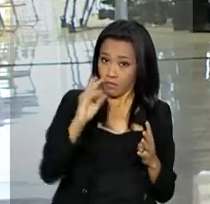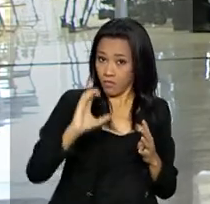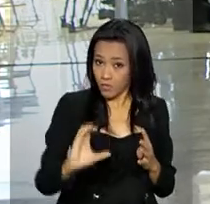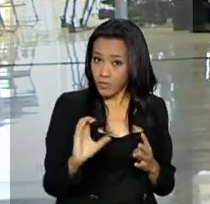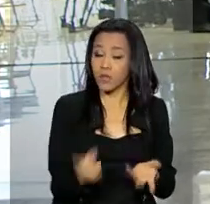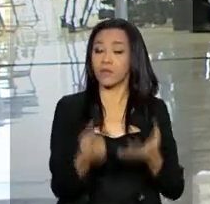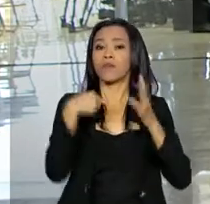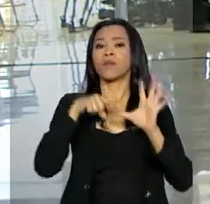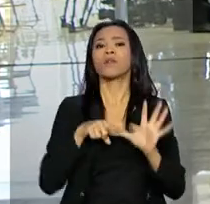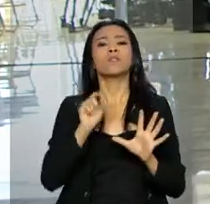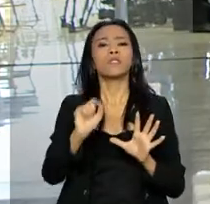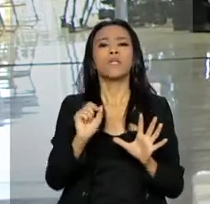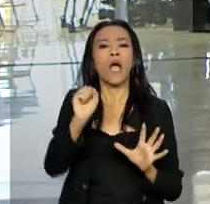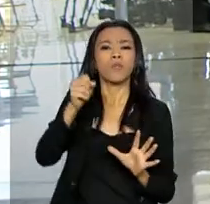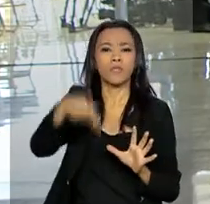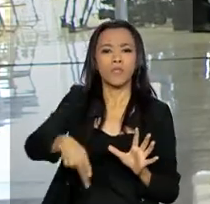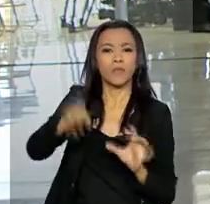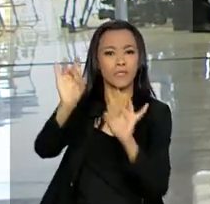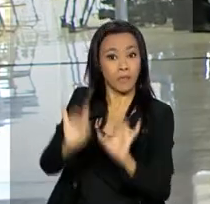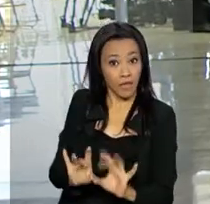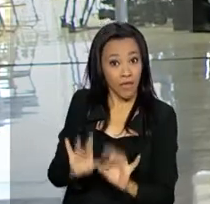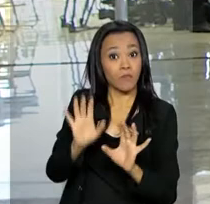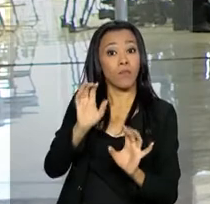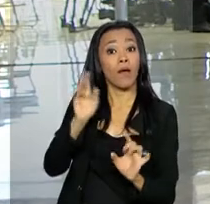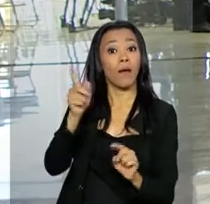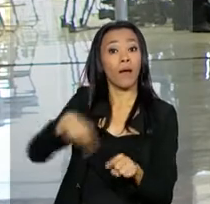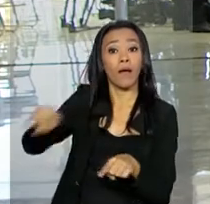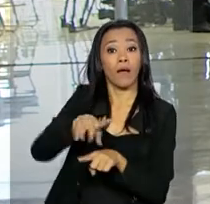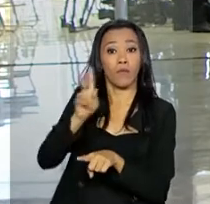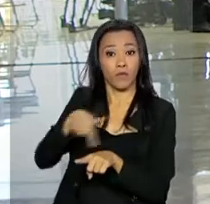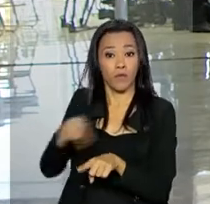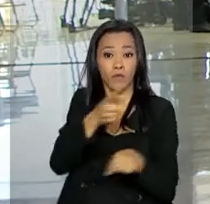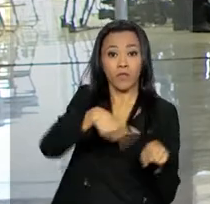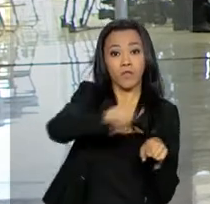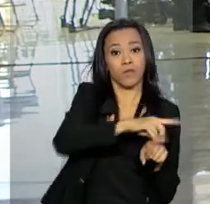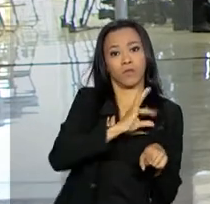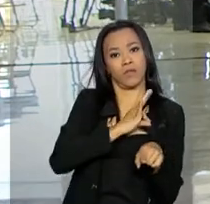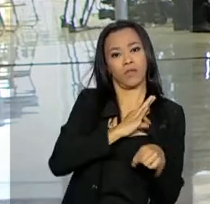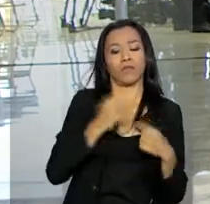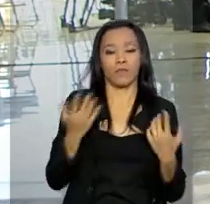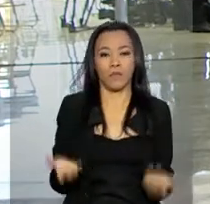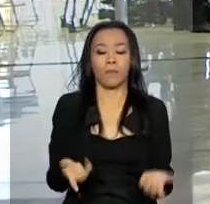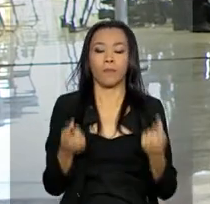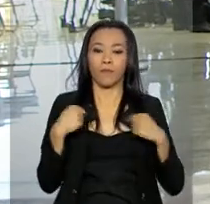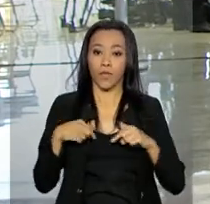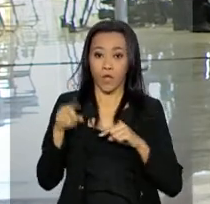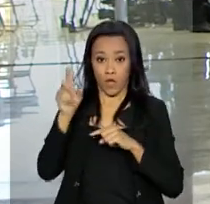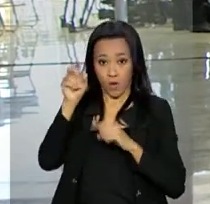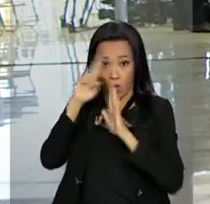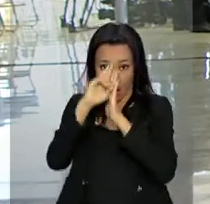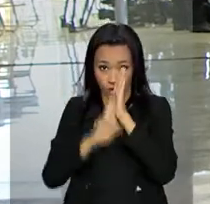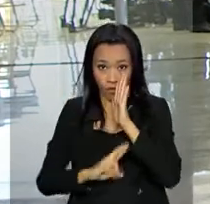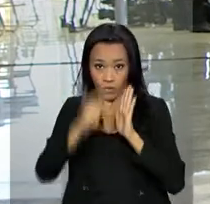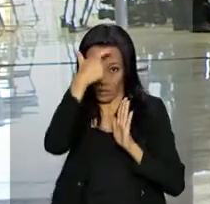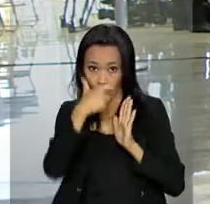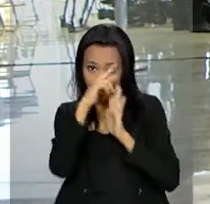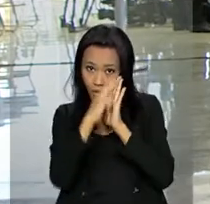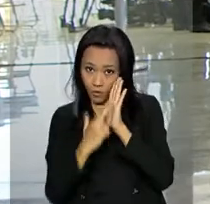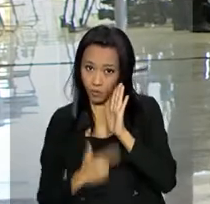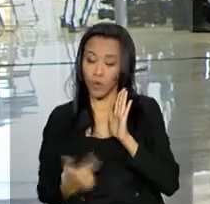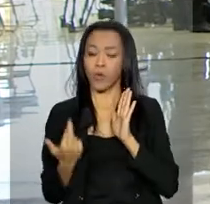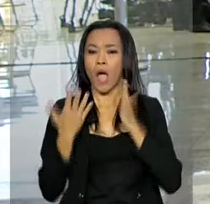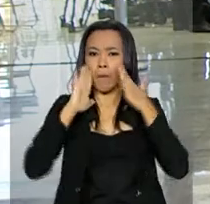e as aposentadorias especiais para professores e policiais a expectativa é que o relator ele apresente o relatório